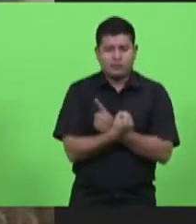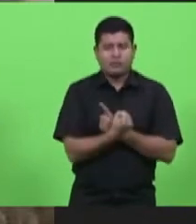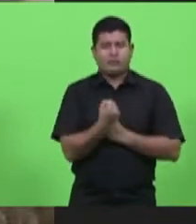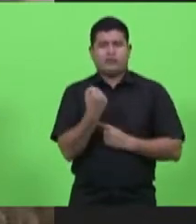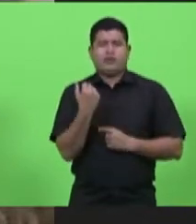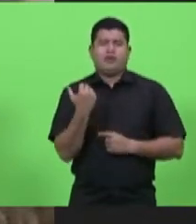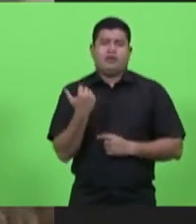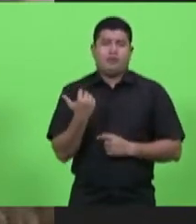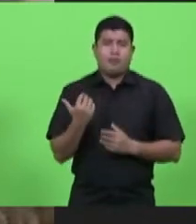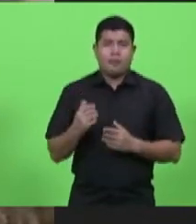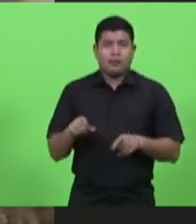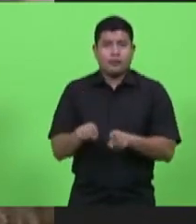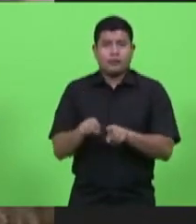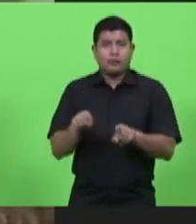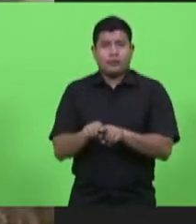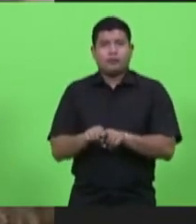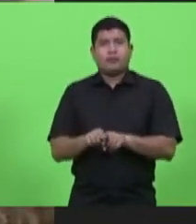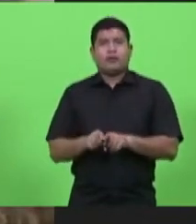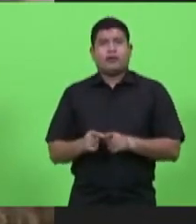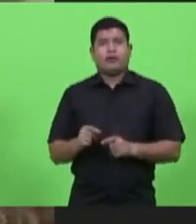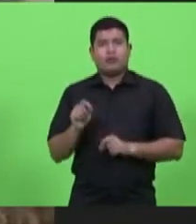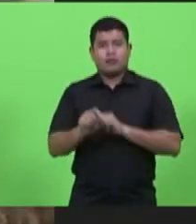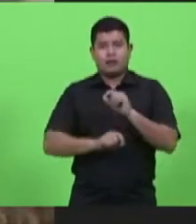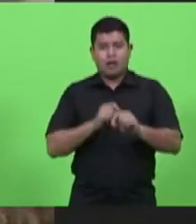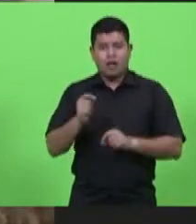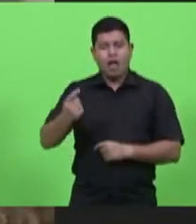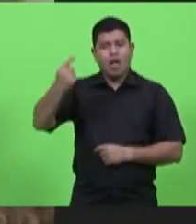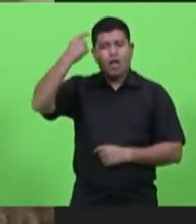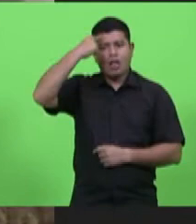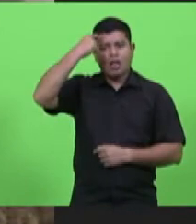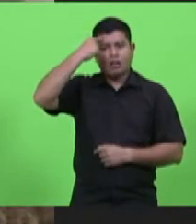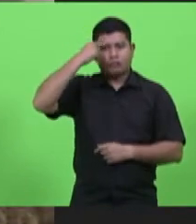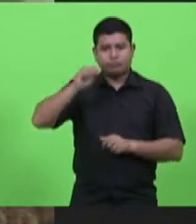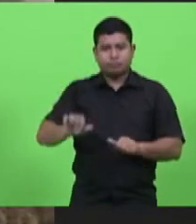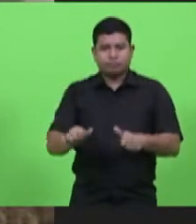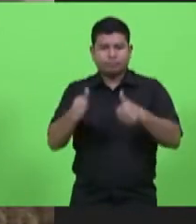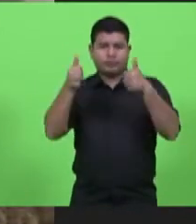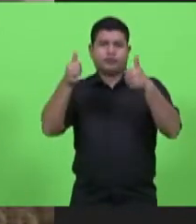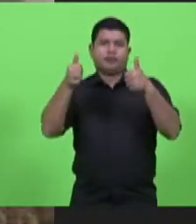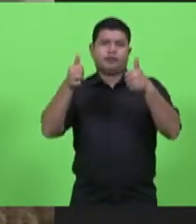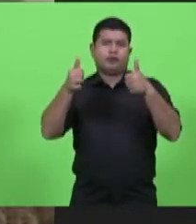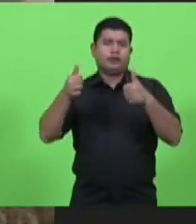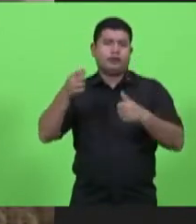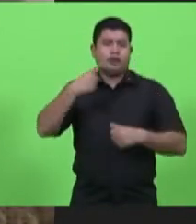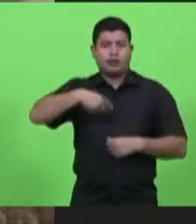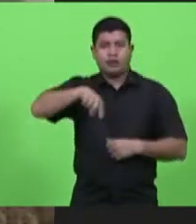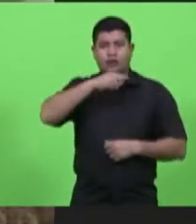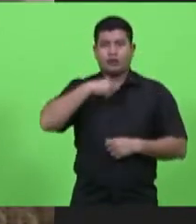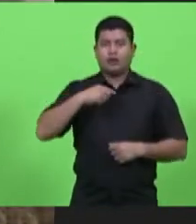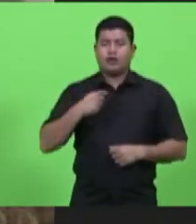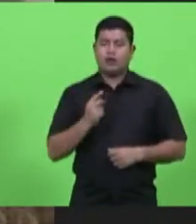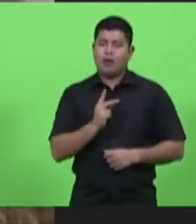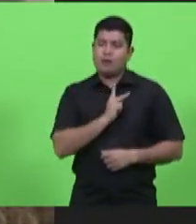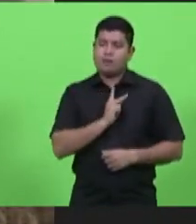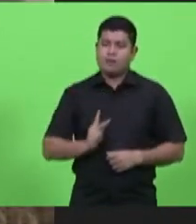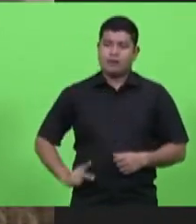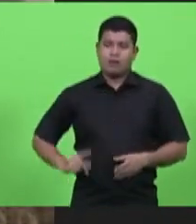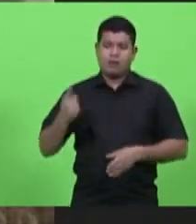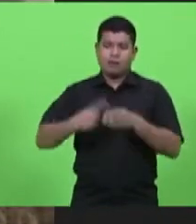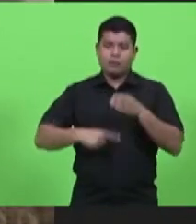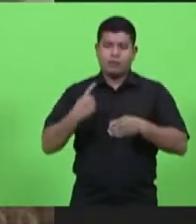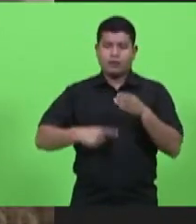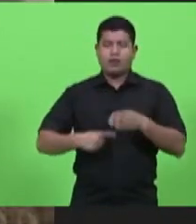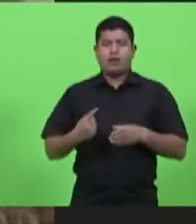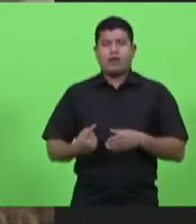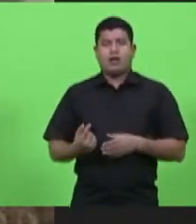quero aqui enfatizar também o aspecto de imunidade mental. Nós, enquanto presidente da Comissão de Prevenção e Combate